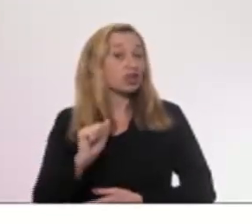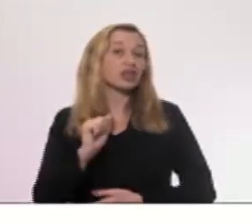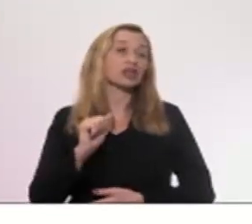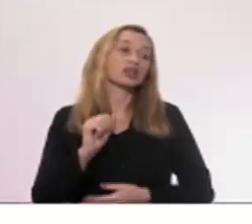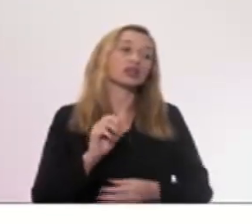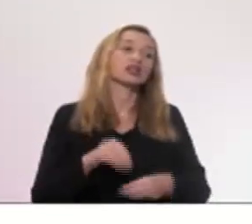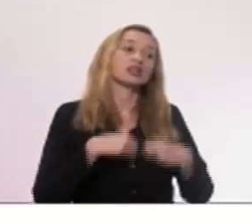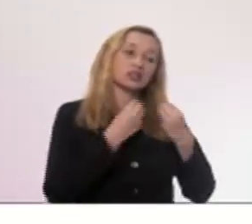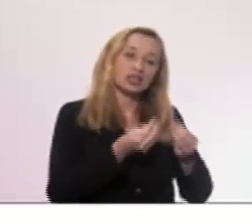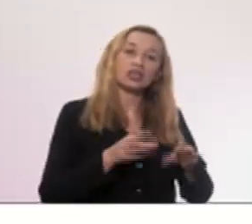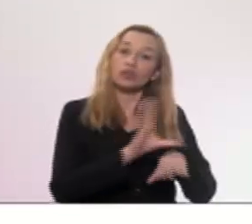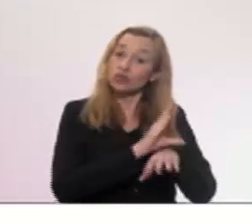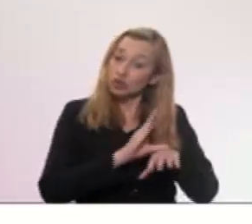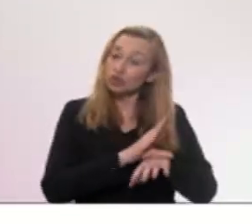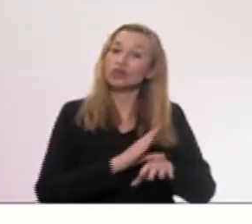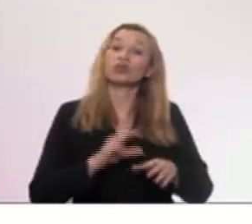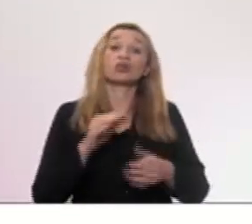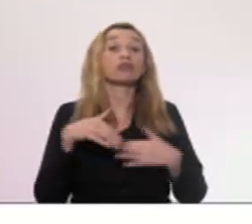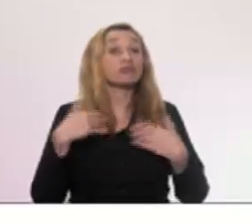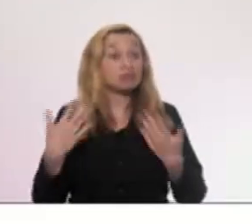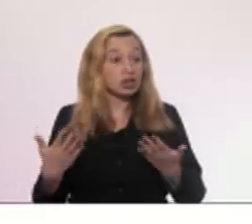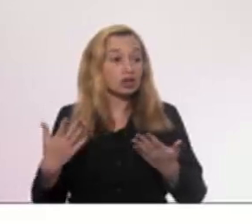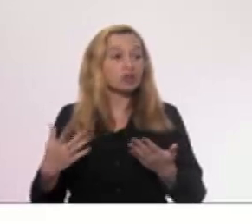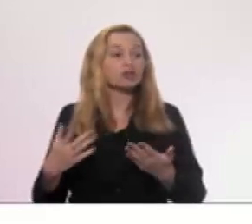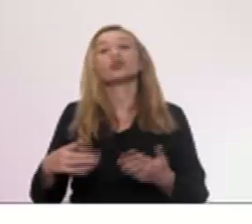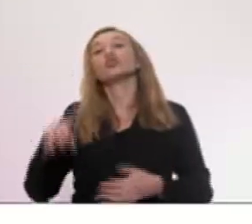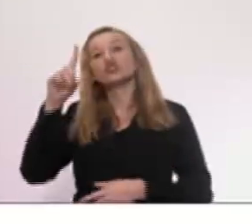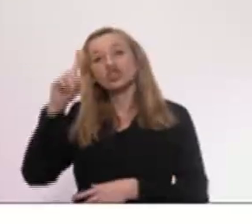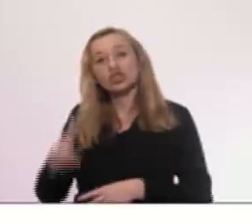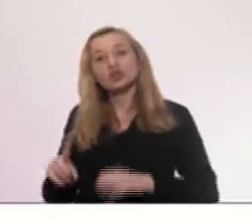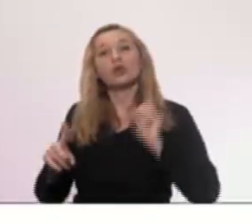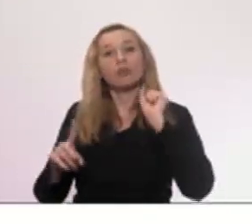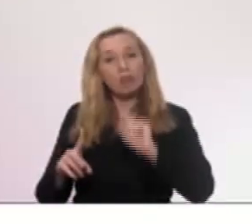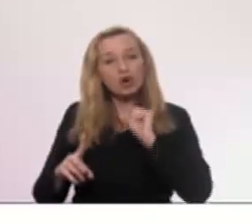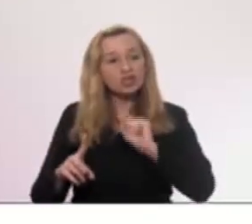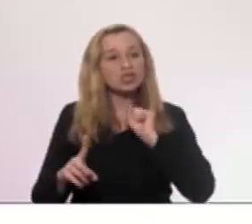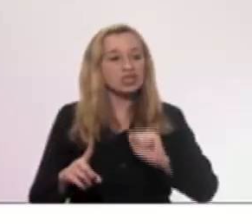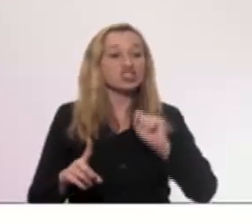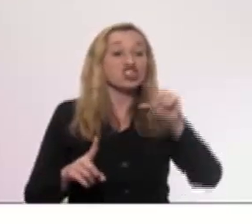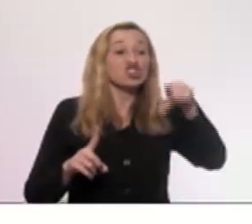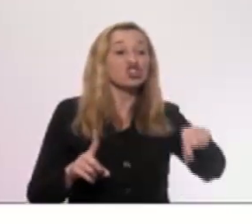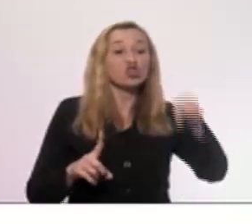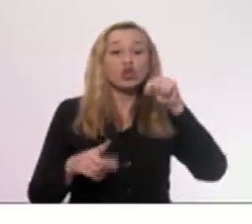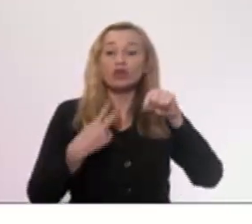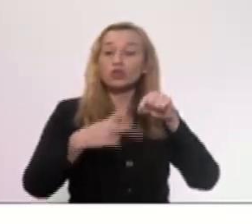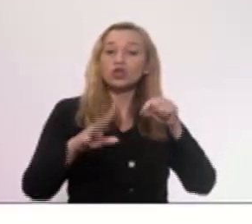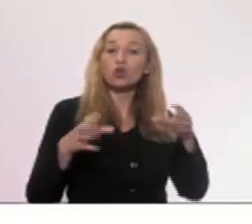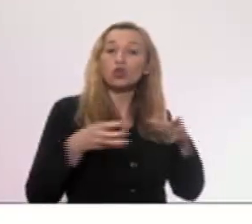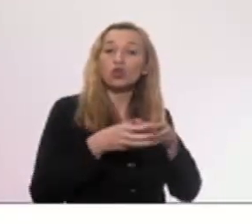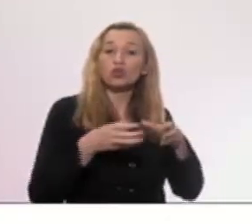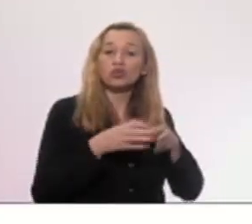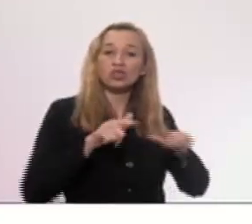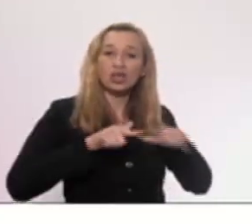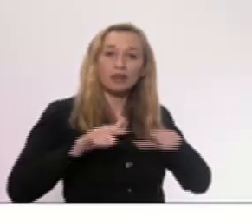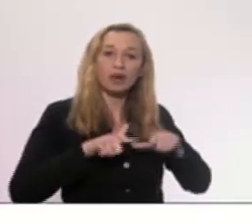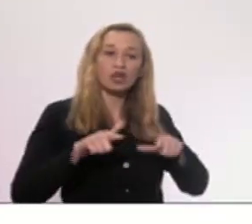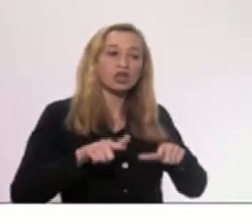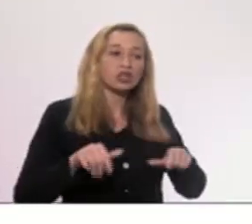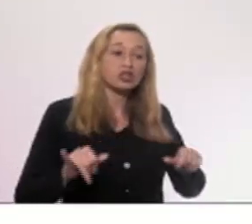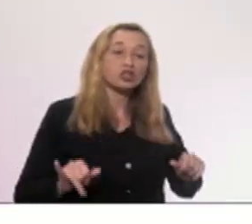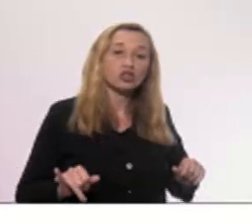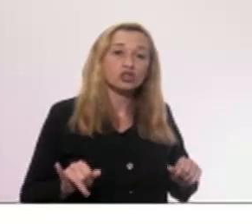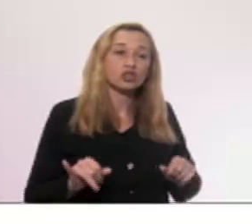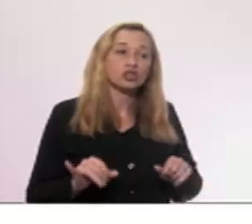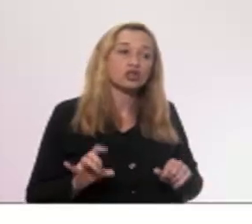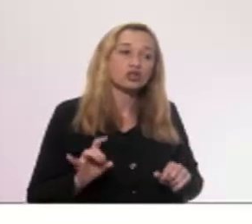pelo dispositivo constitucional. Portanto, o reitor pode sim nomear a equipe que bem entender, sofrendo única e